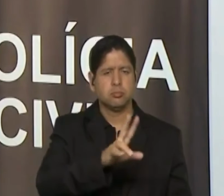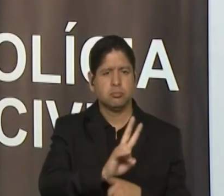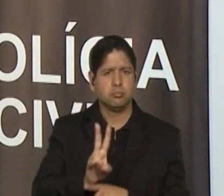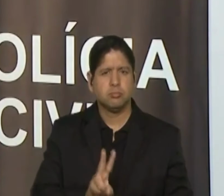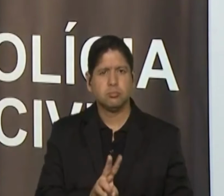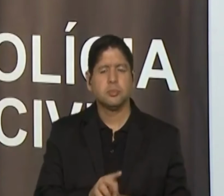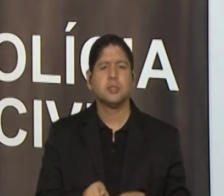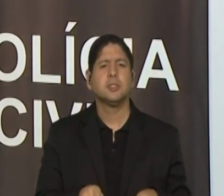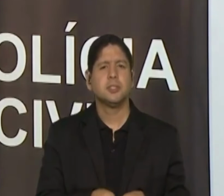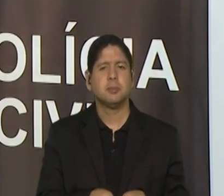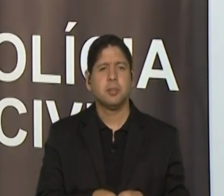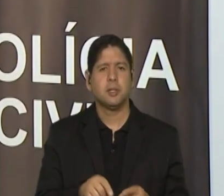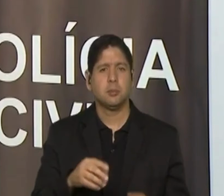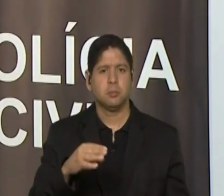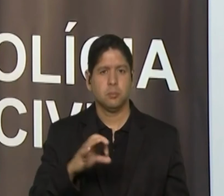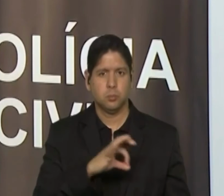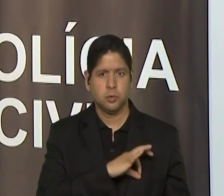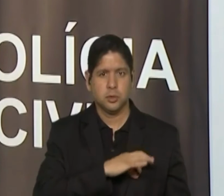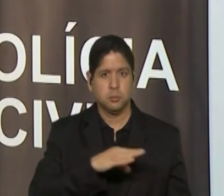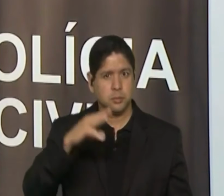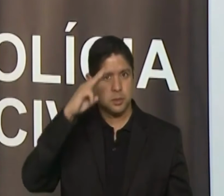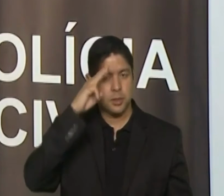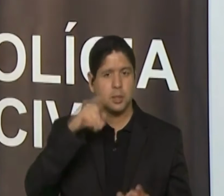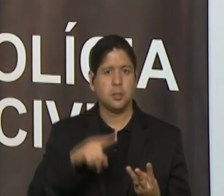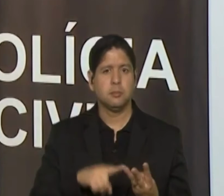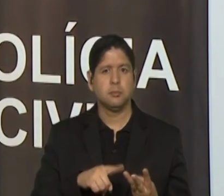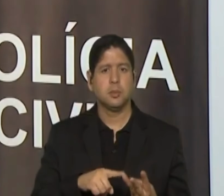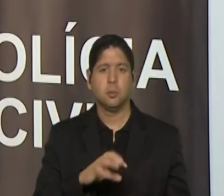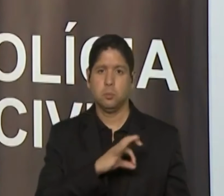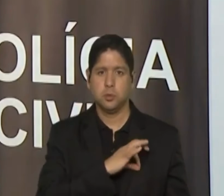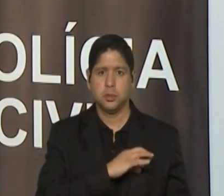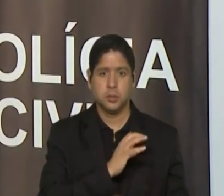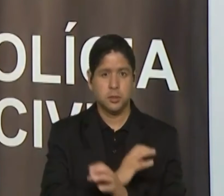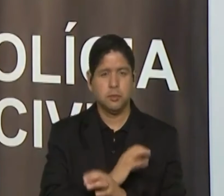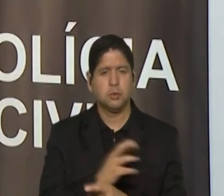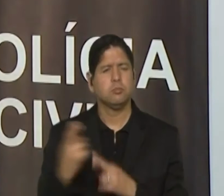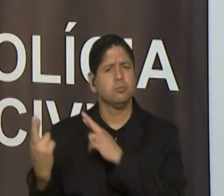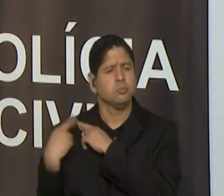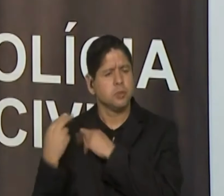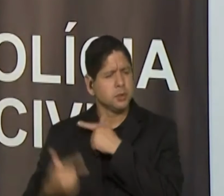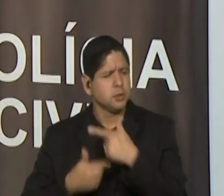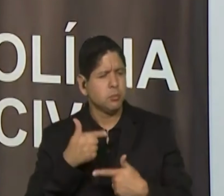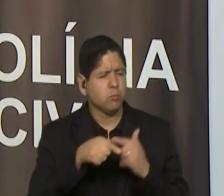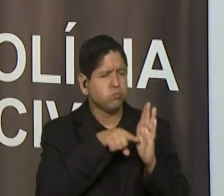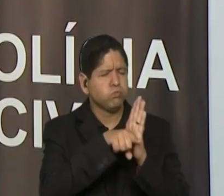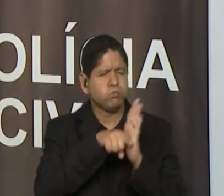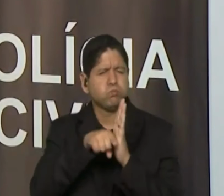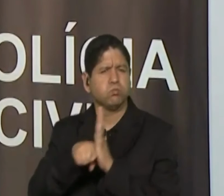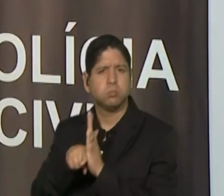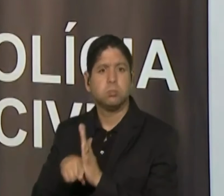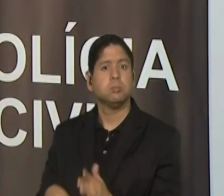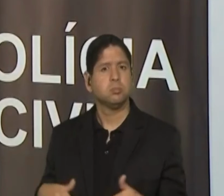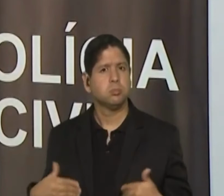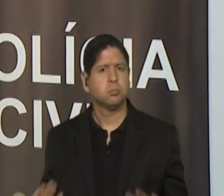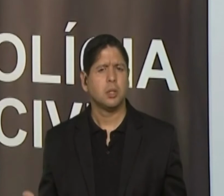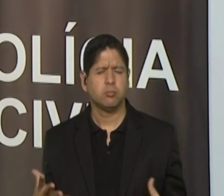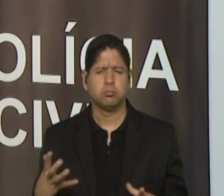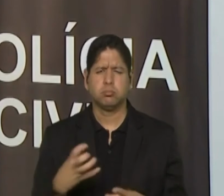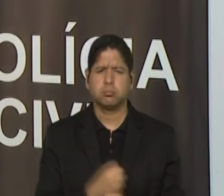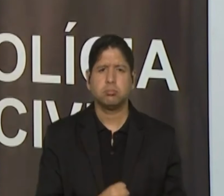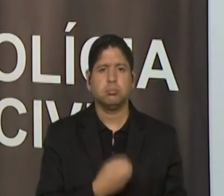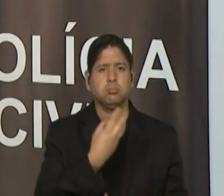Metropolitana, a Polícia Militar e a Polícia Civil, que foi responsável pelo trabalho investigativo. Foram